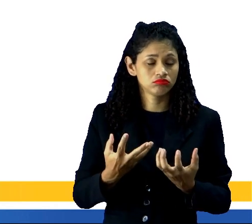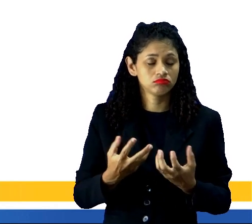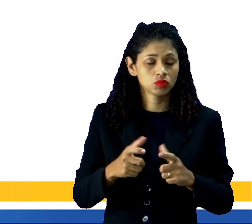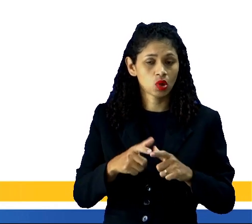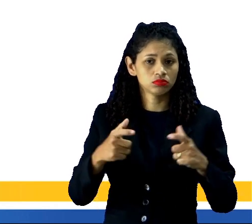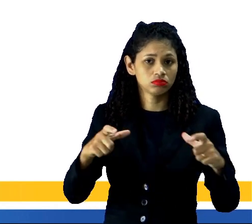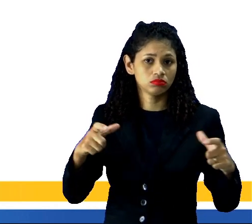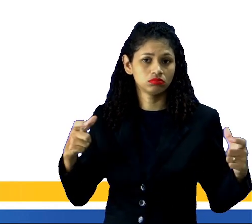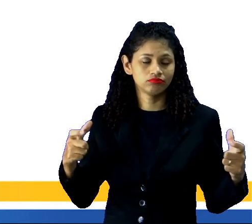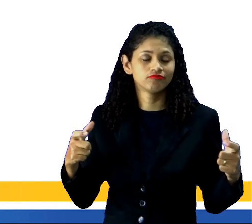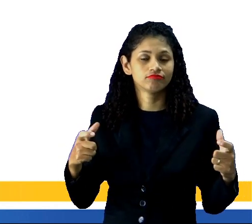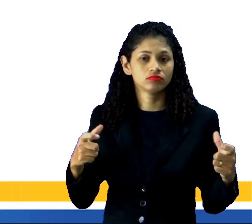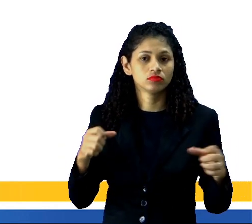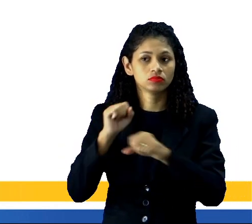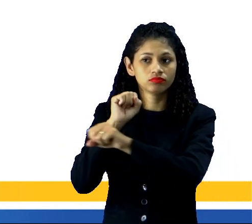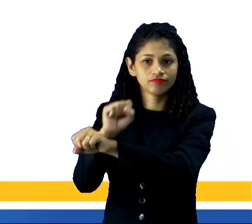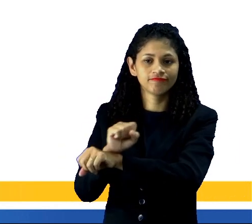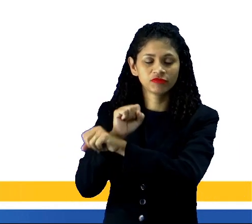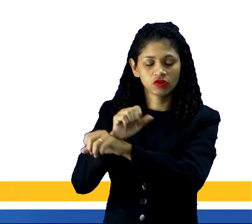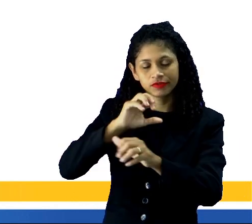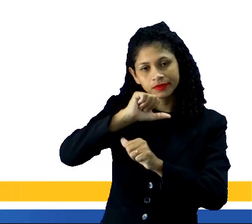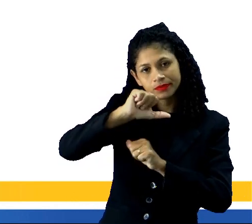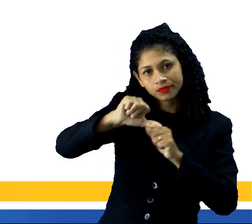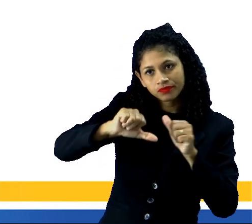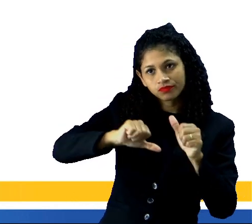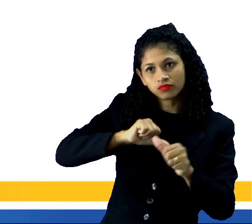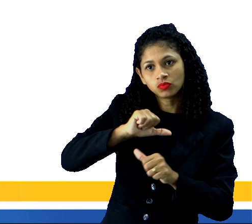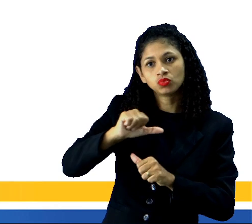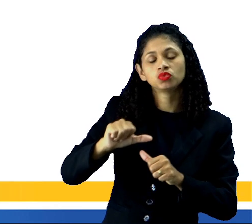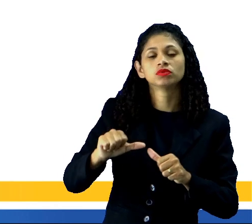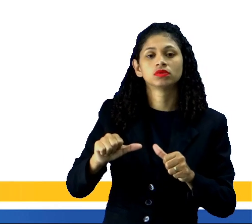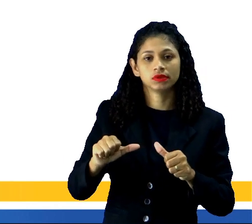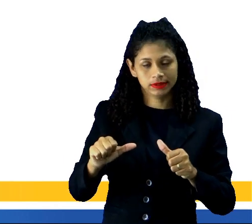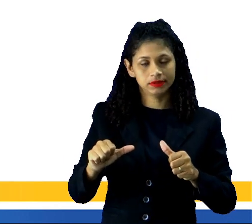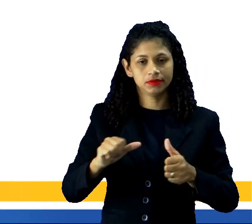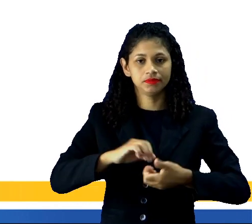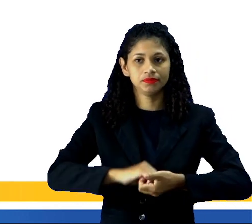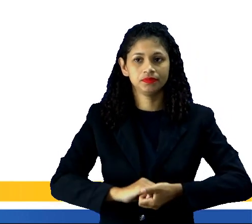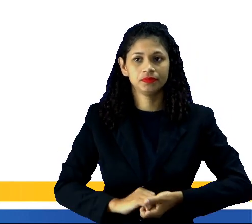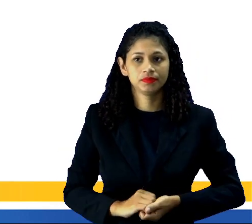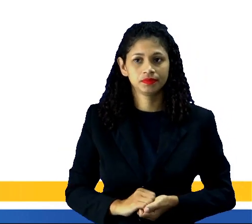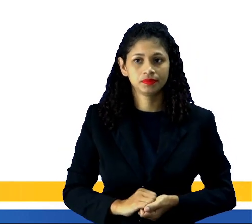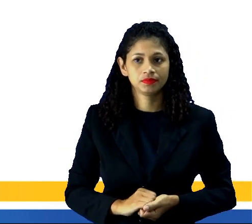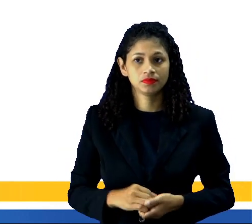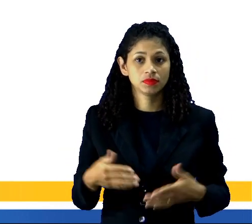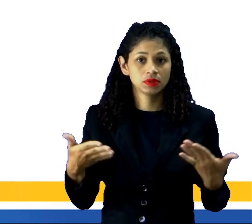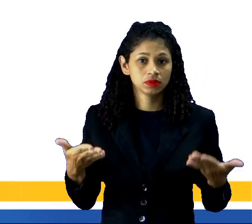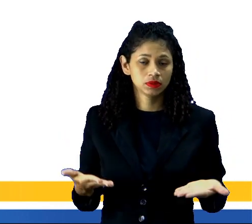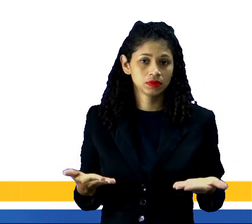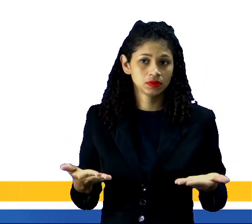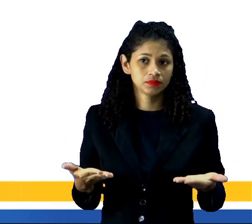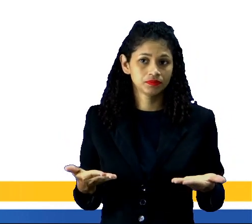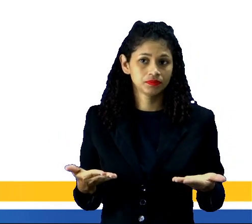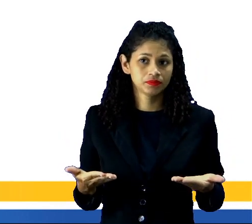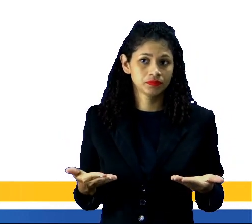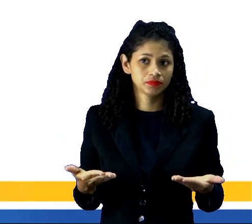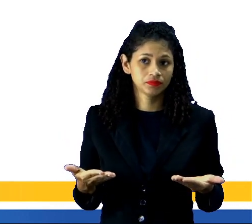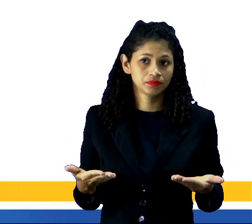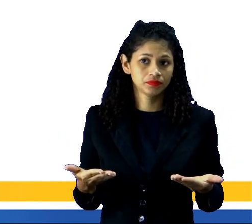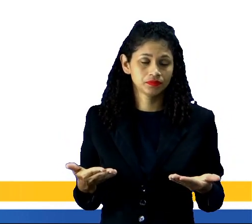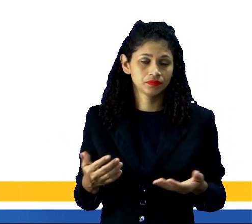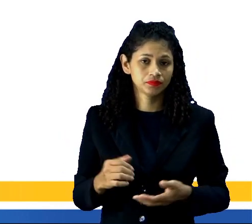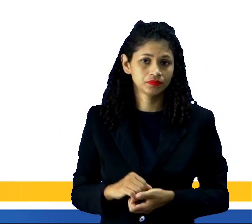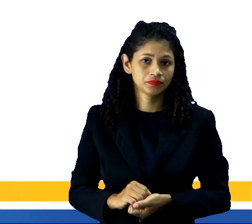a gente vai mudando o fluxo de acordo com os chamados ciclos econômicos. Então, vamos